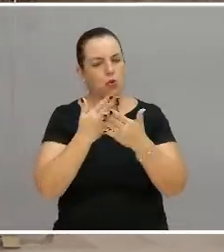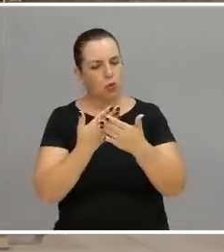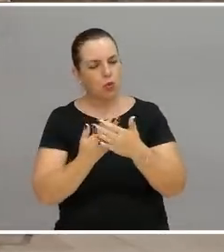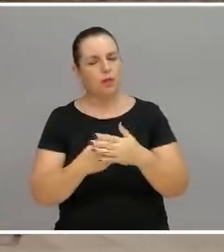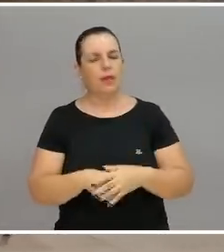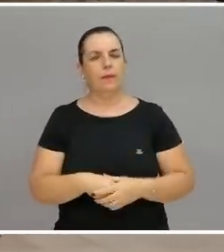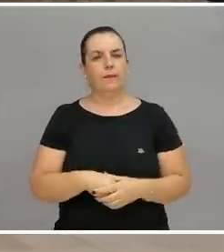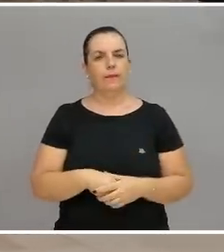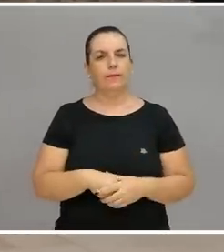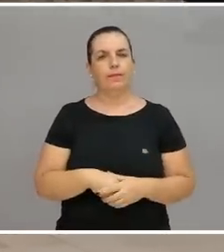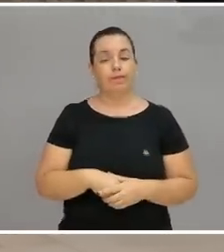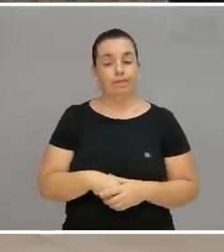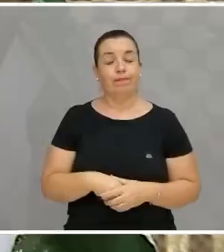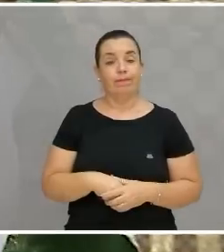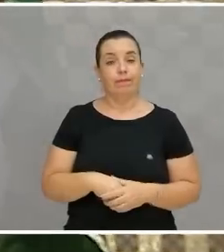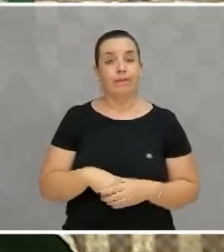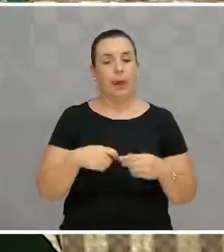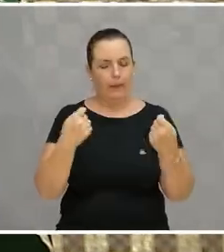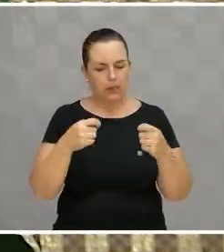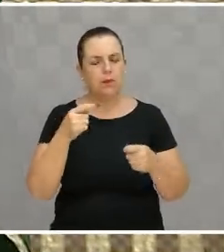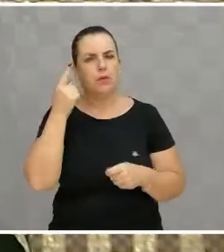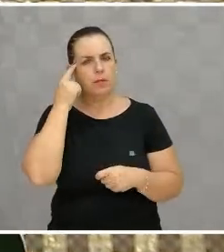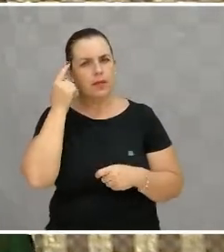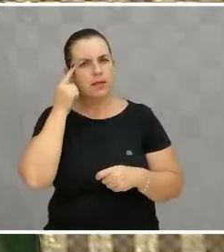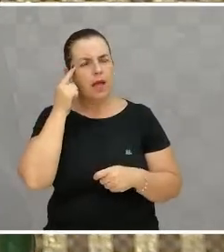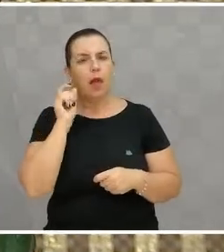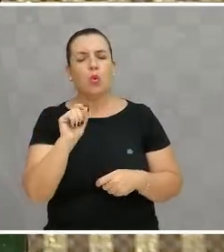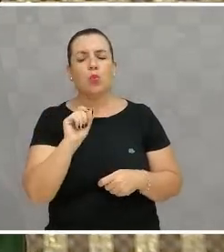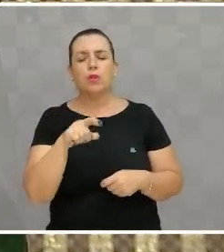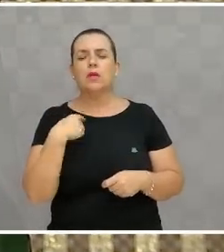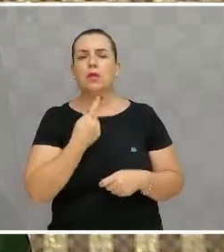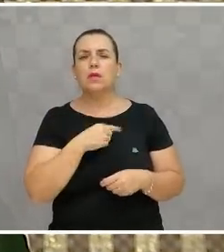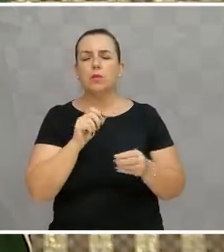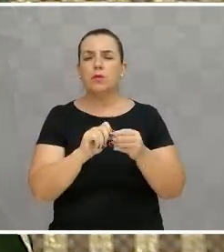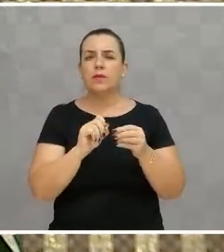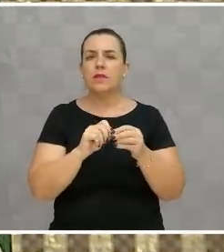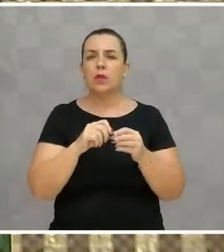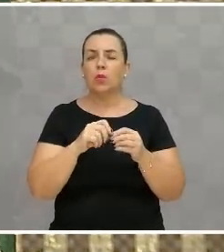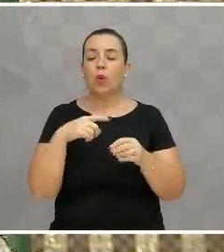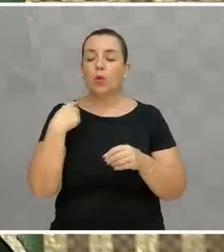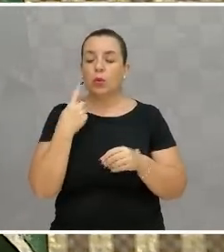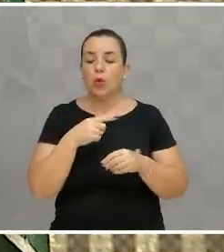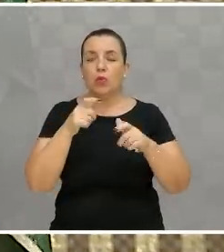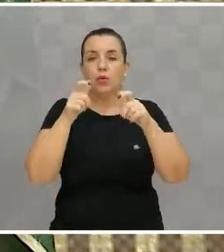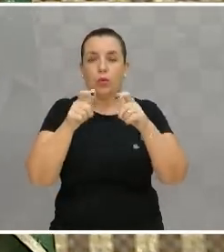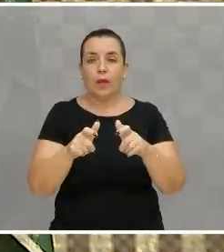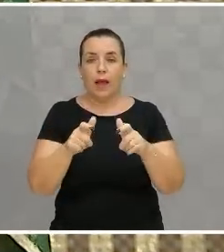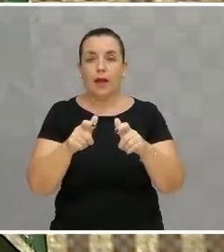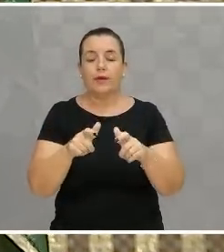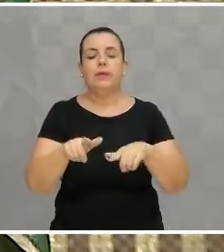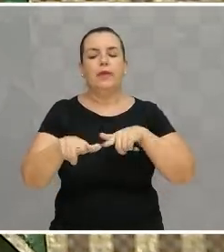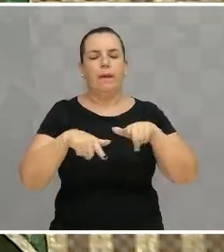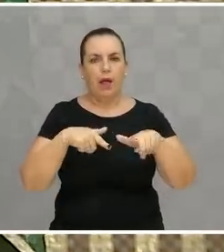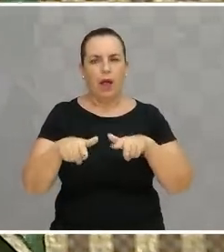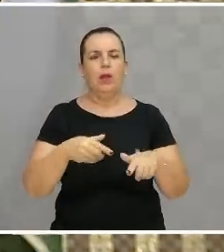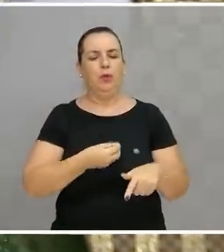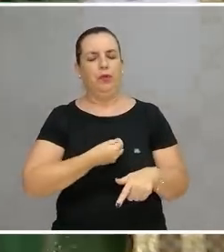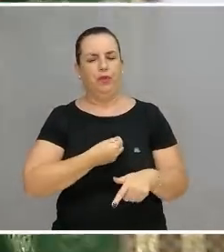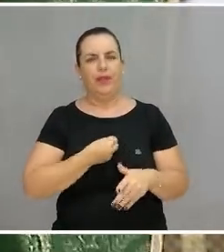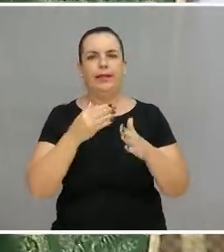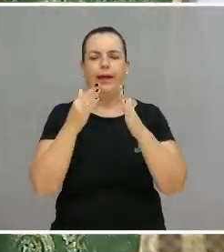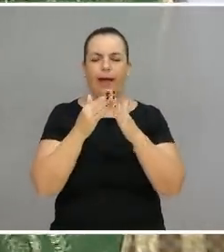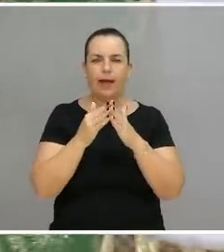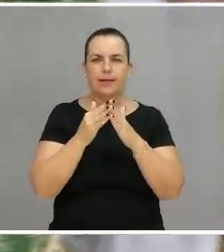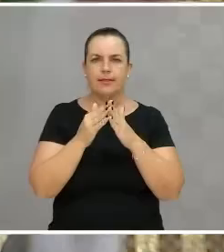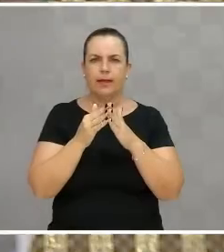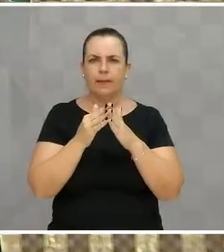Claro que o Evangelho vai falar que o Senhor nos envia como cordeiro entre lobos, mas isso